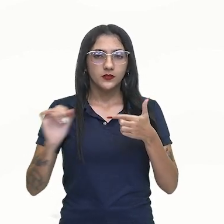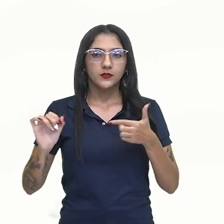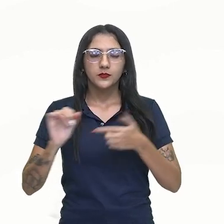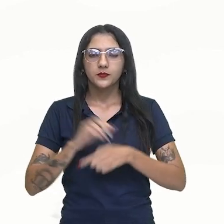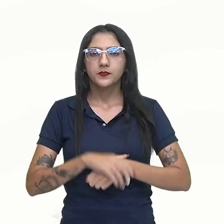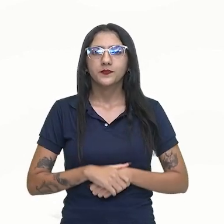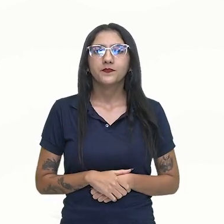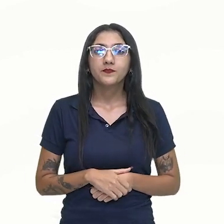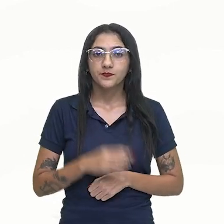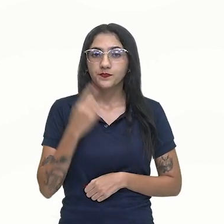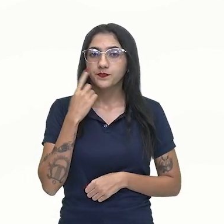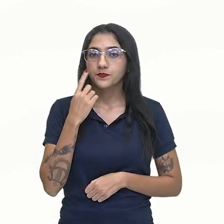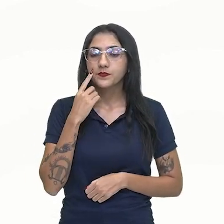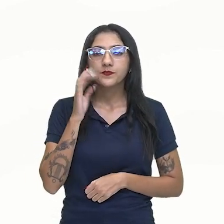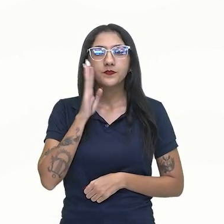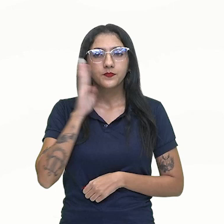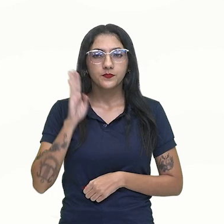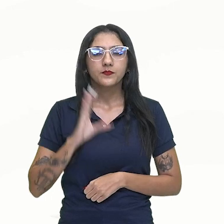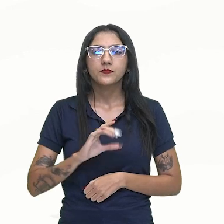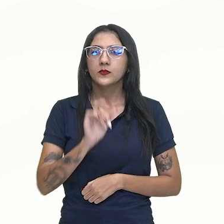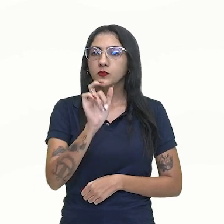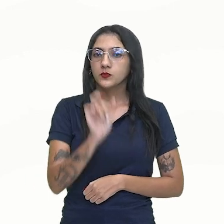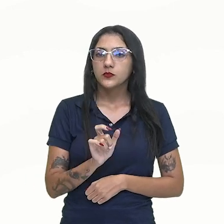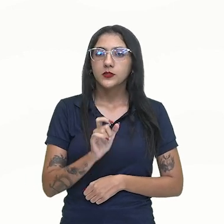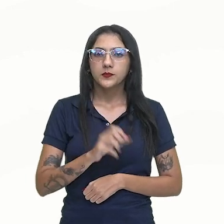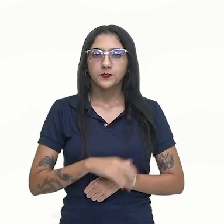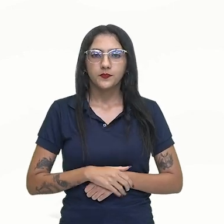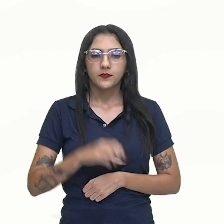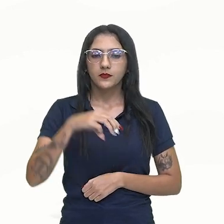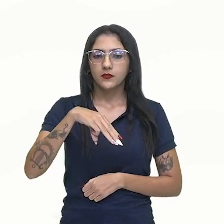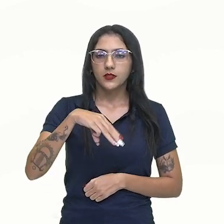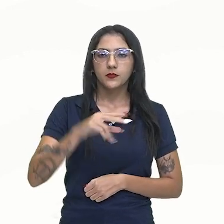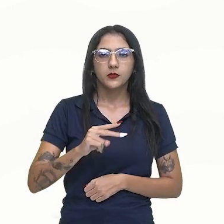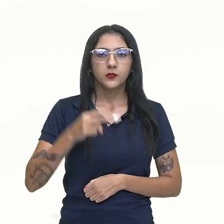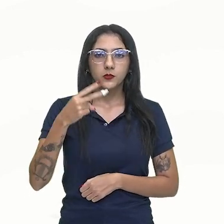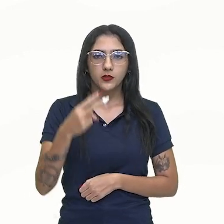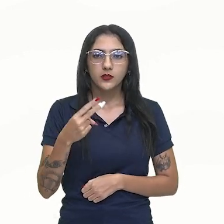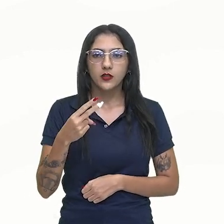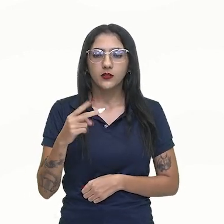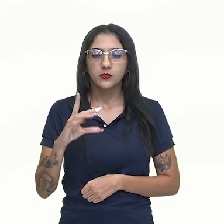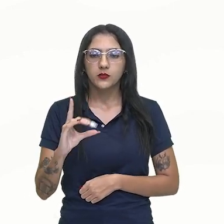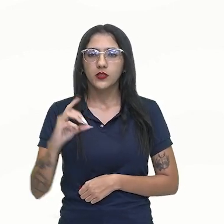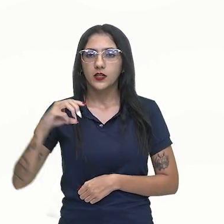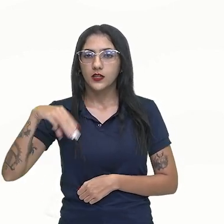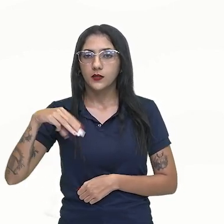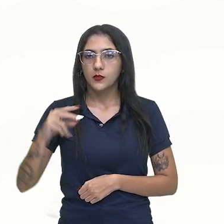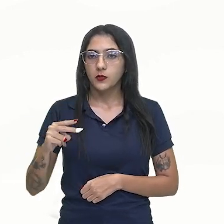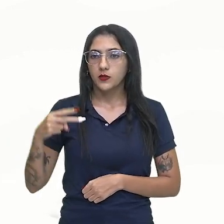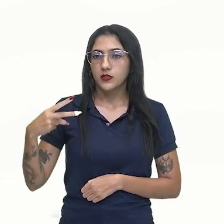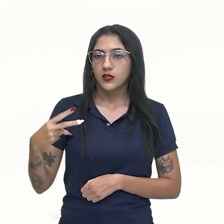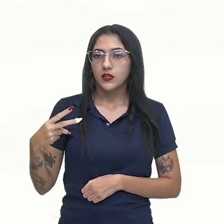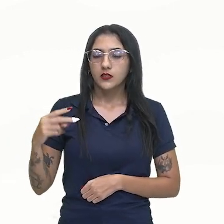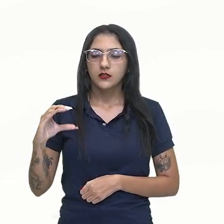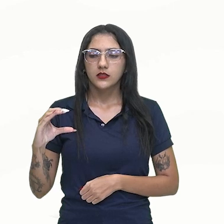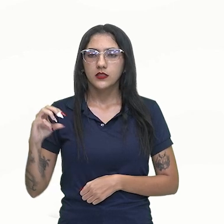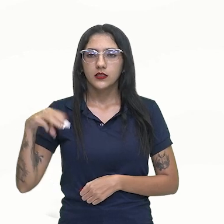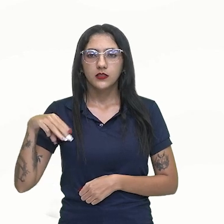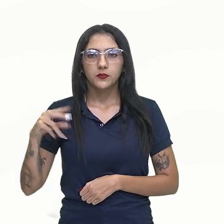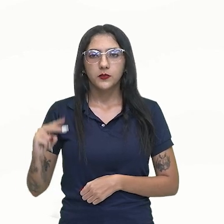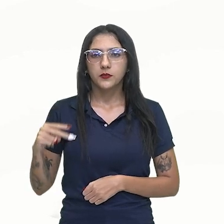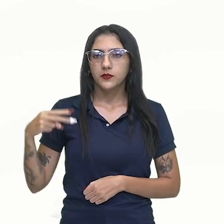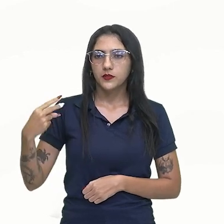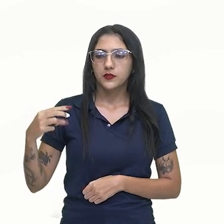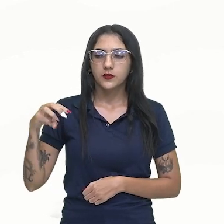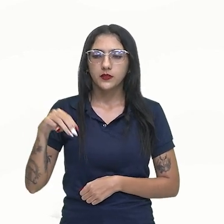destaque o metro quadrado, decímetro quadrado, centímetro quadrado, milímetro quadrado. Se na